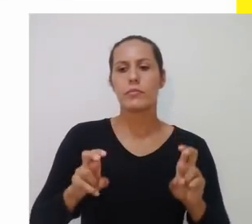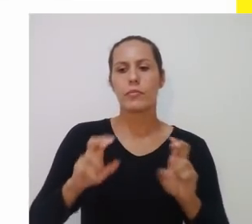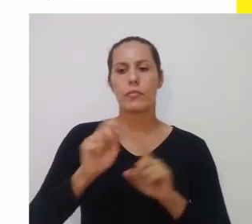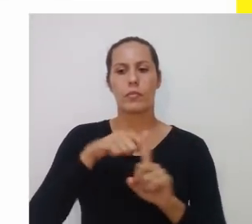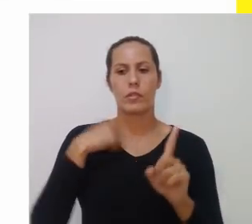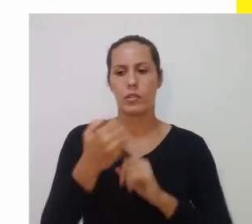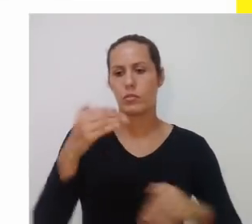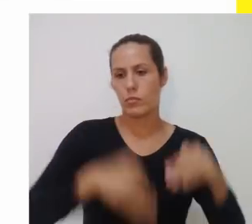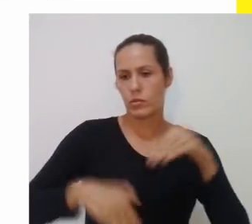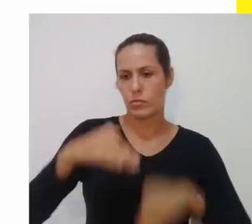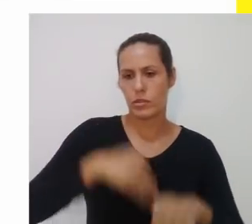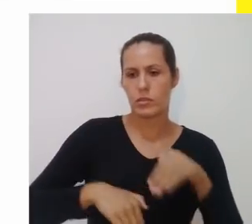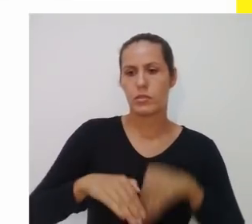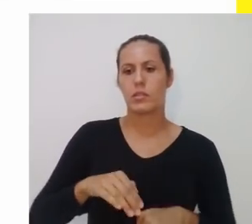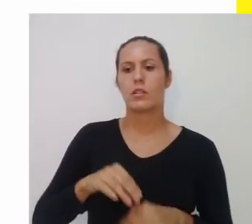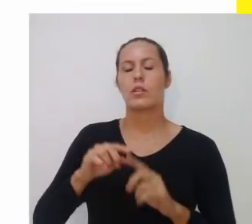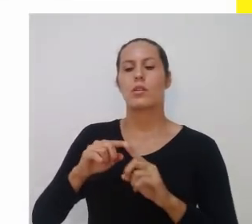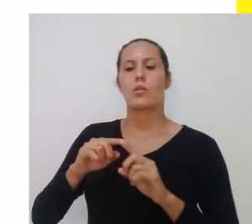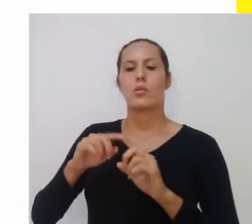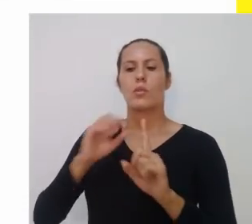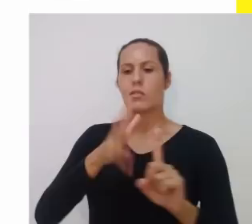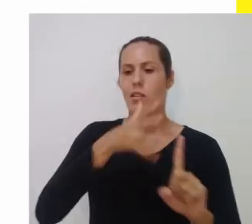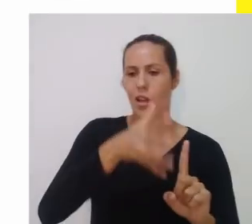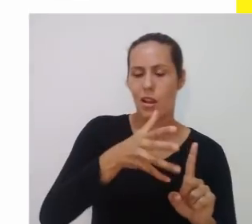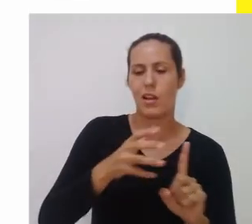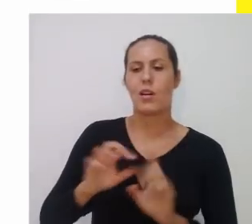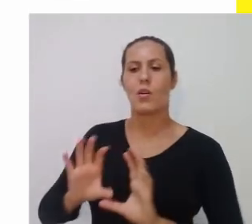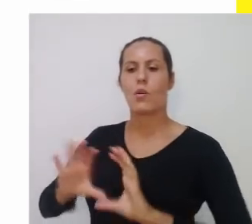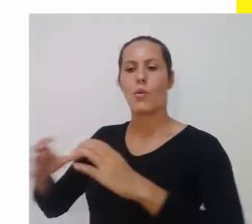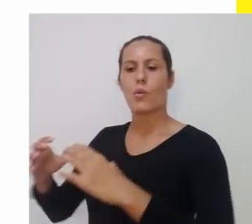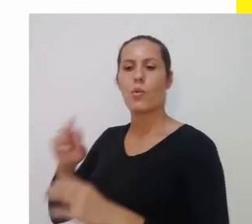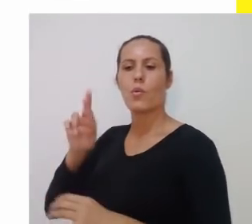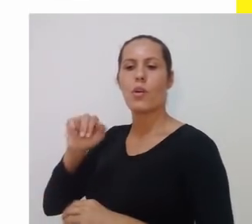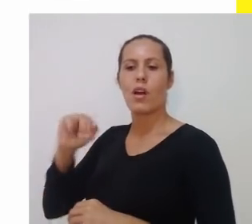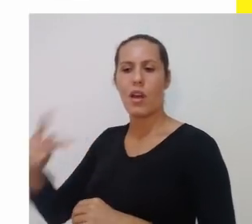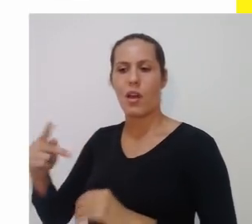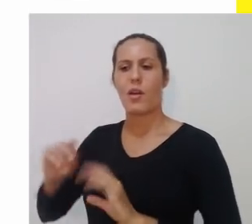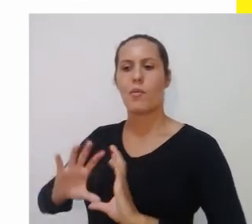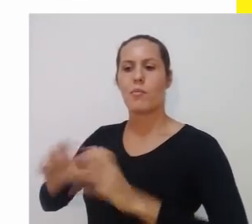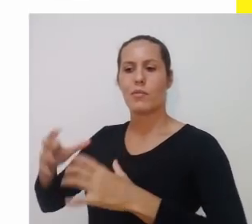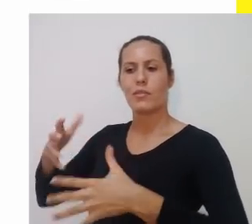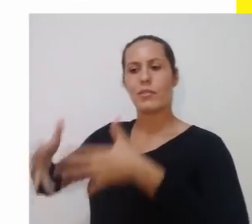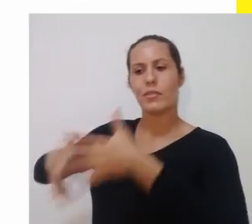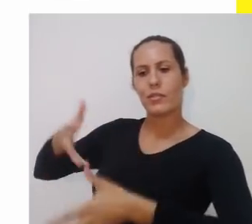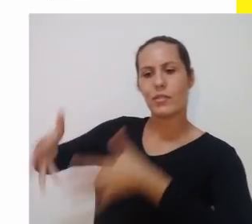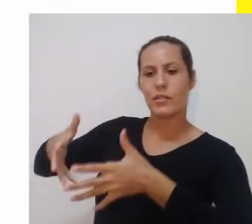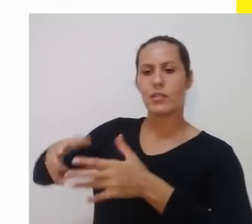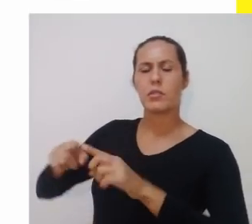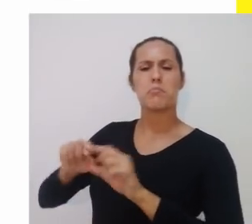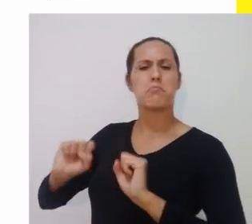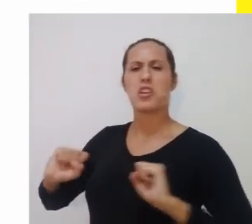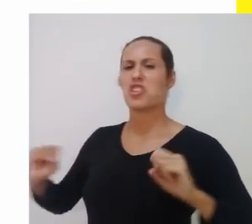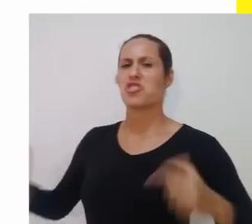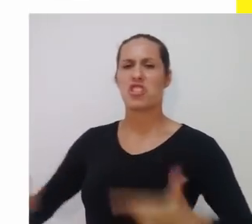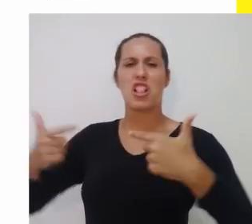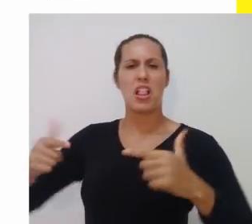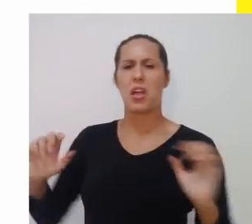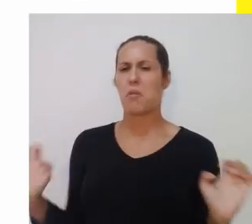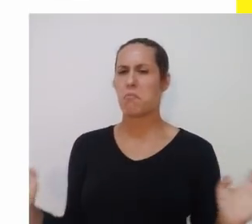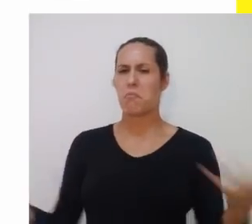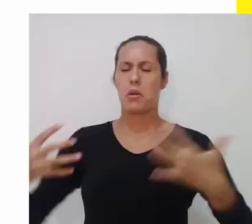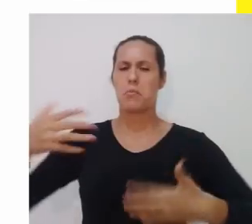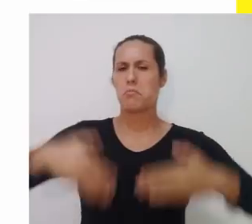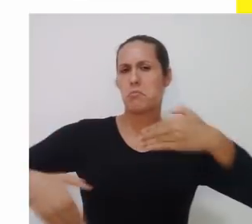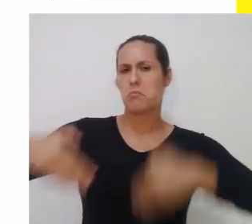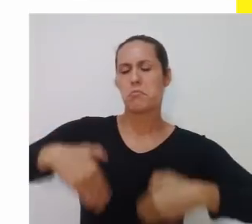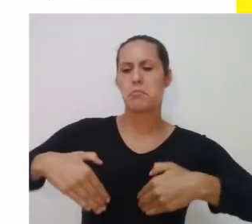Posicionar-se em relação a conteúdos de participação social, saraus, rodas de rap, repente e emboladas,